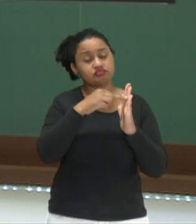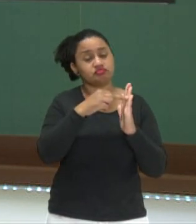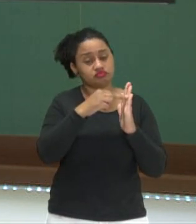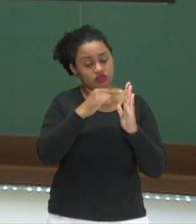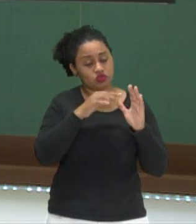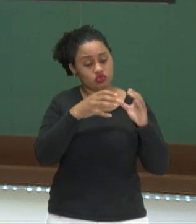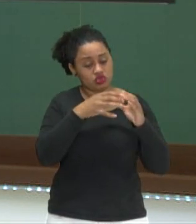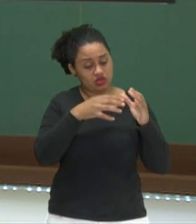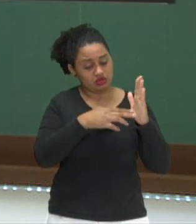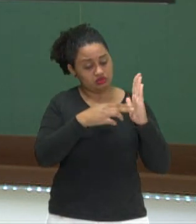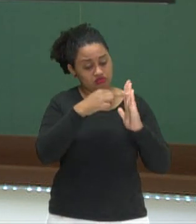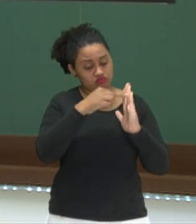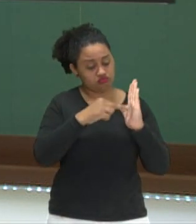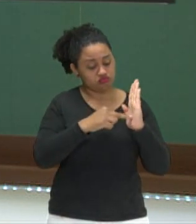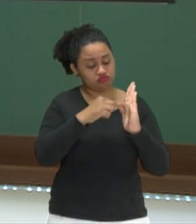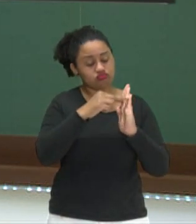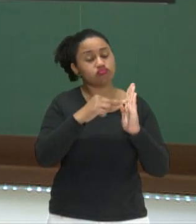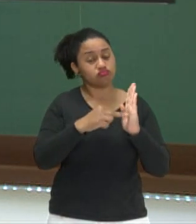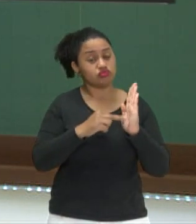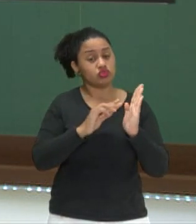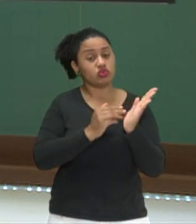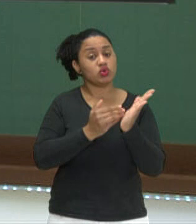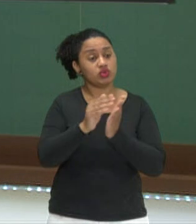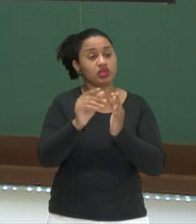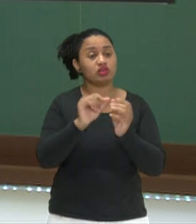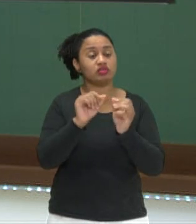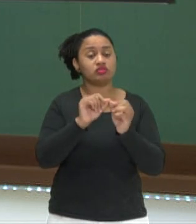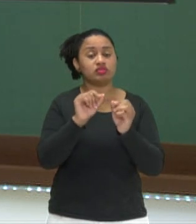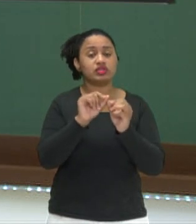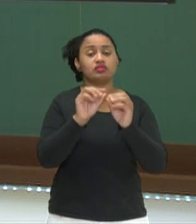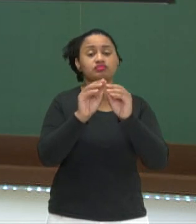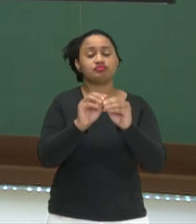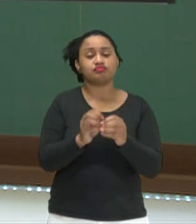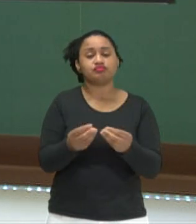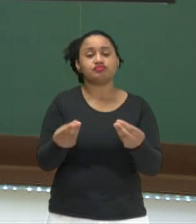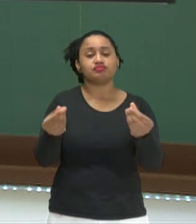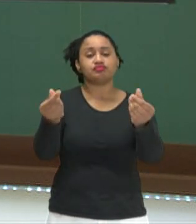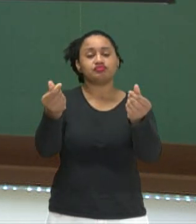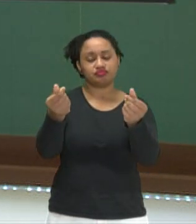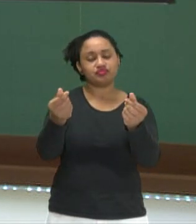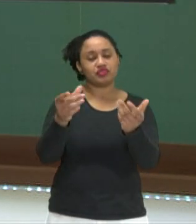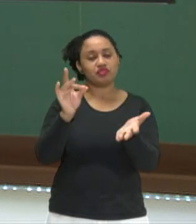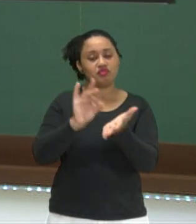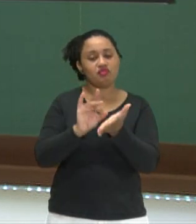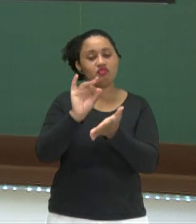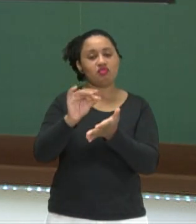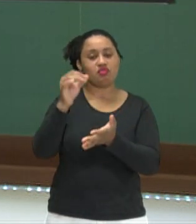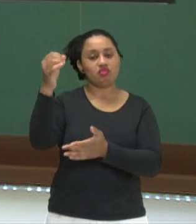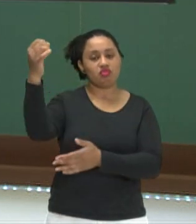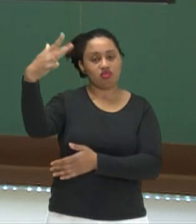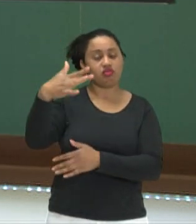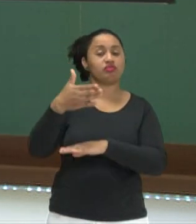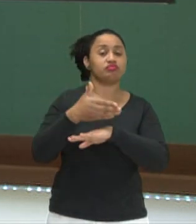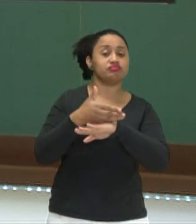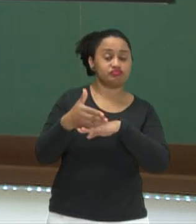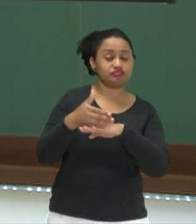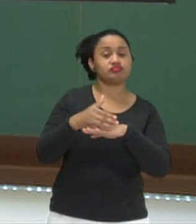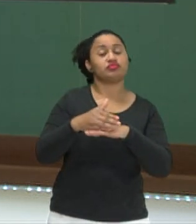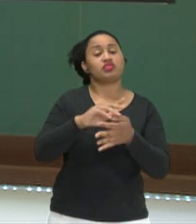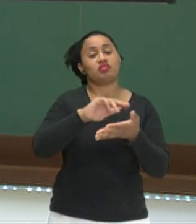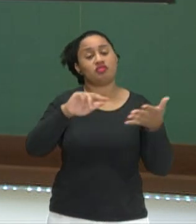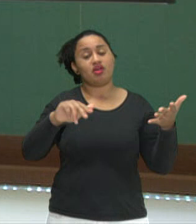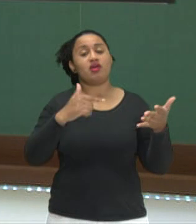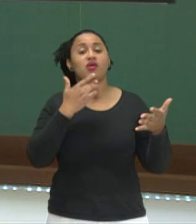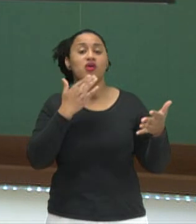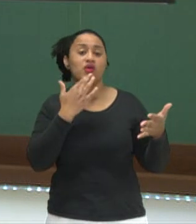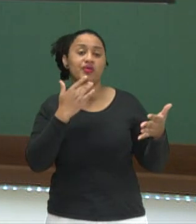prismático, aonde ele vai conseguir fazer a decomposição exatamente da luz branca nas várias cores